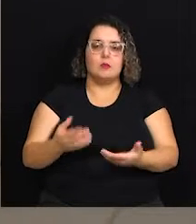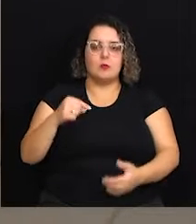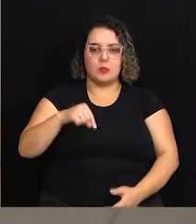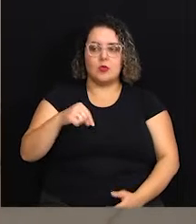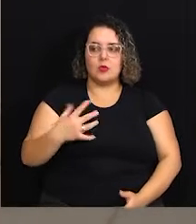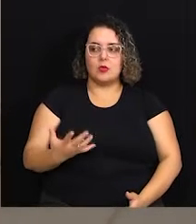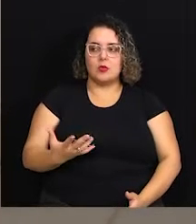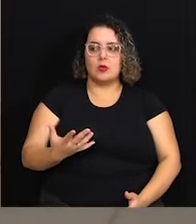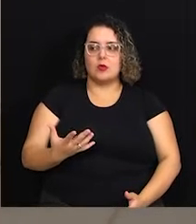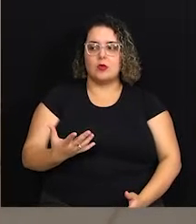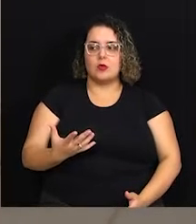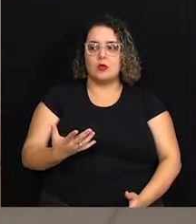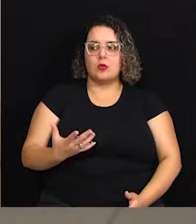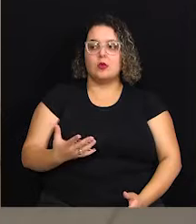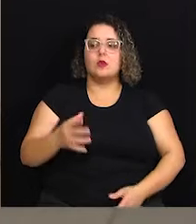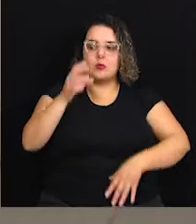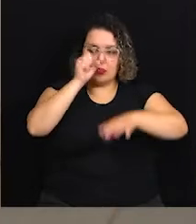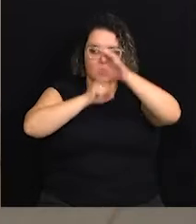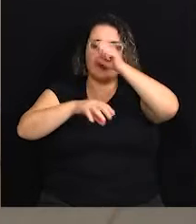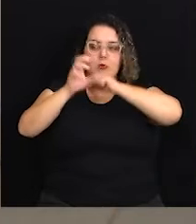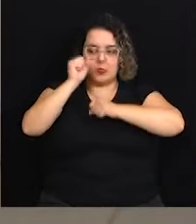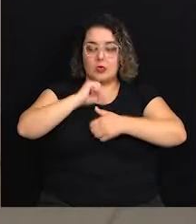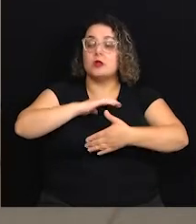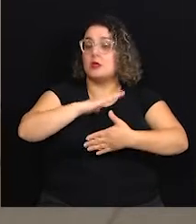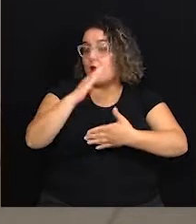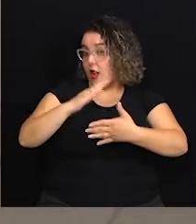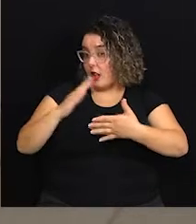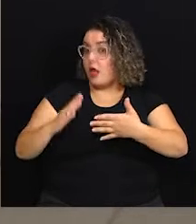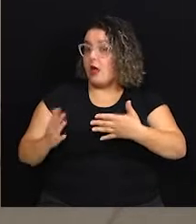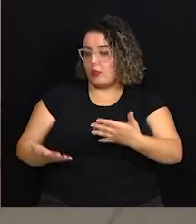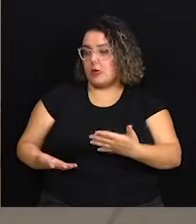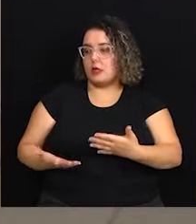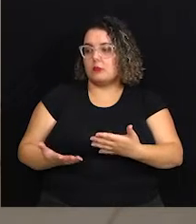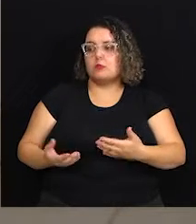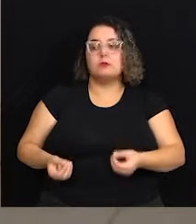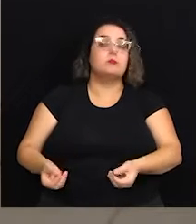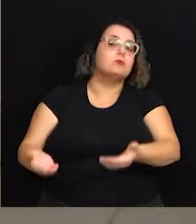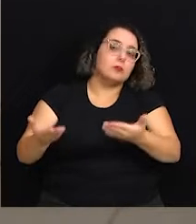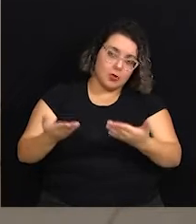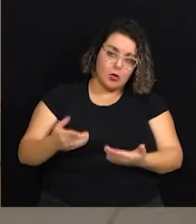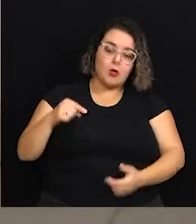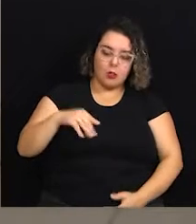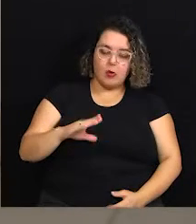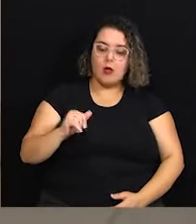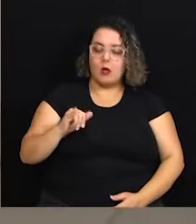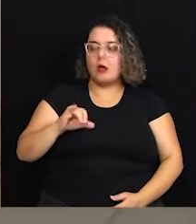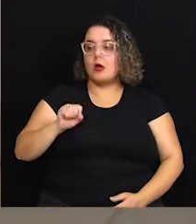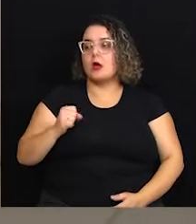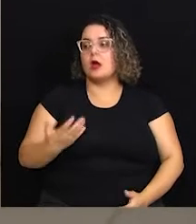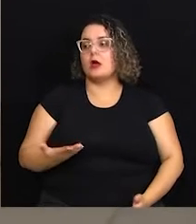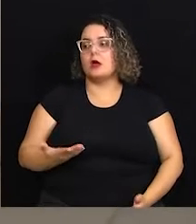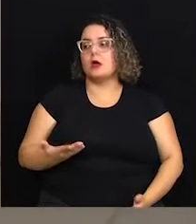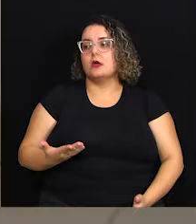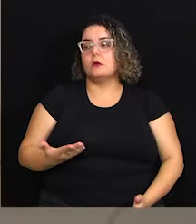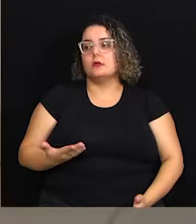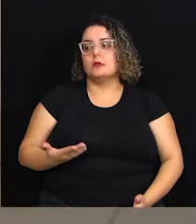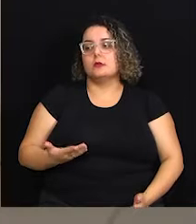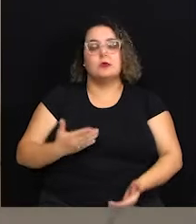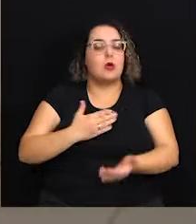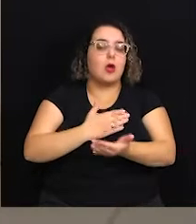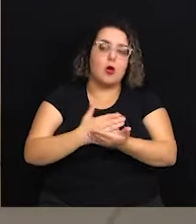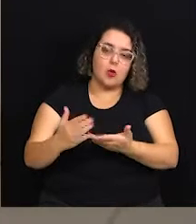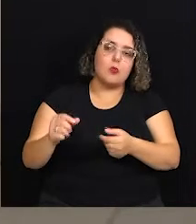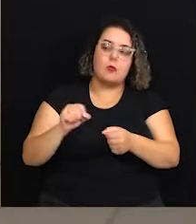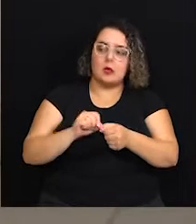aqui, que eu tinha vontade de aprender Libras, né? Então, eles me apresentou aqui o Caio, e aqui eu